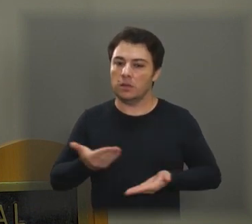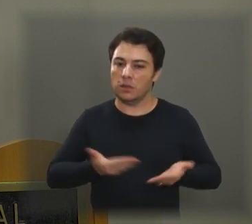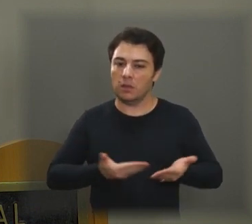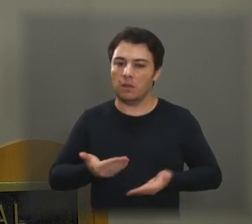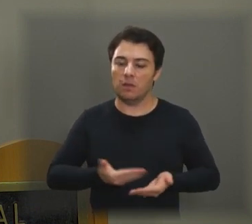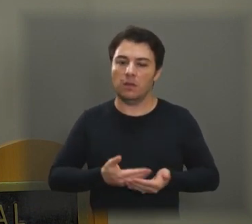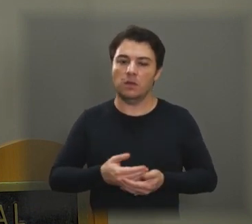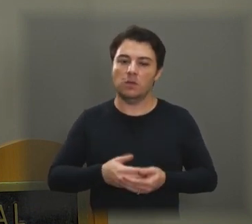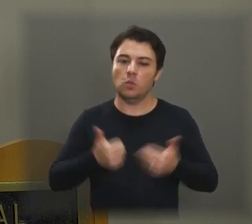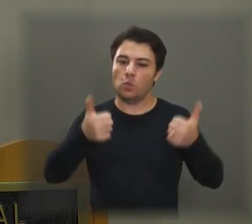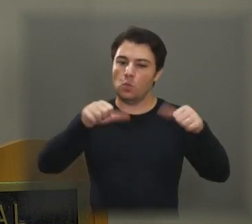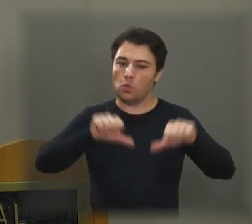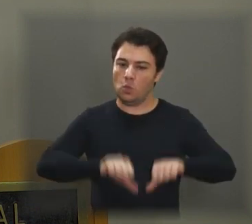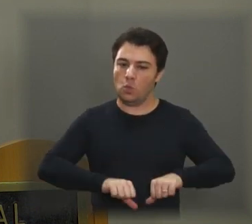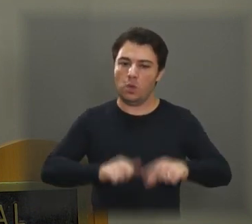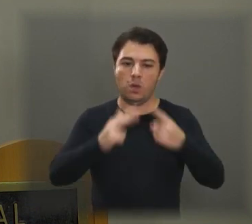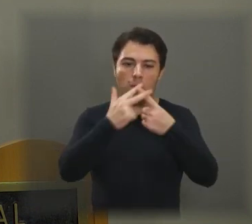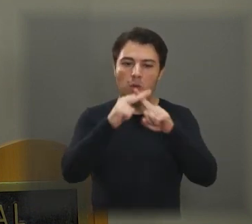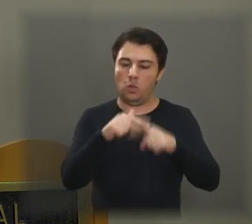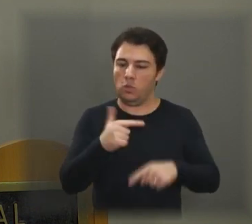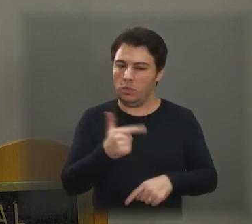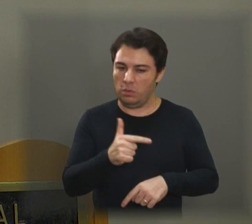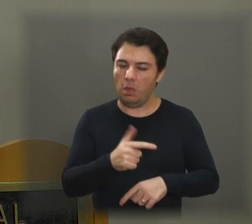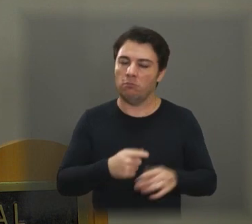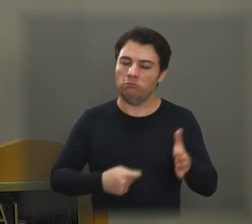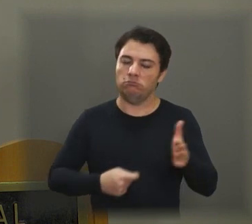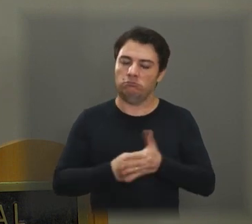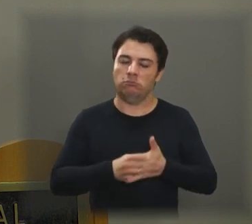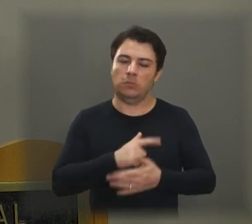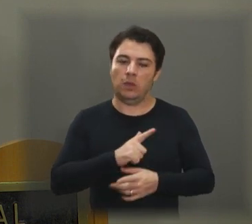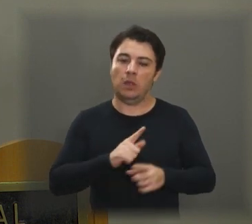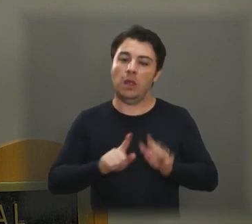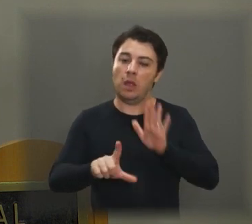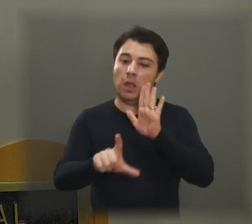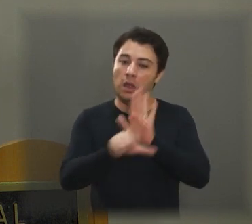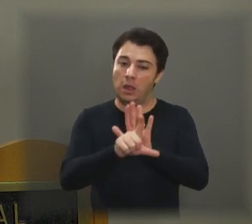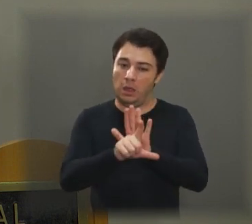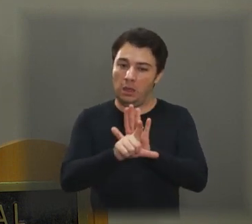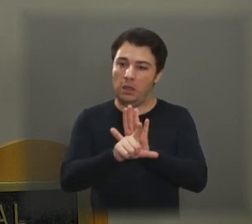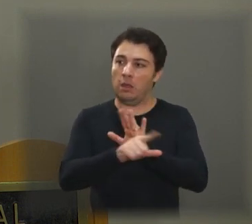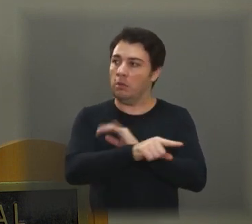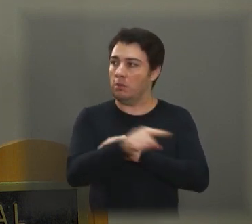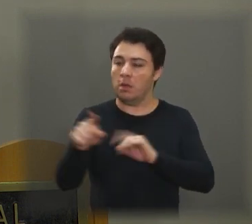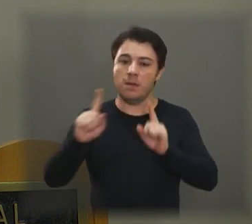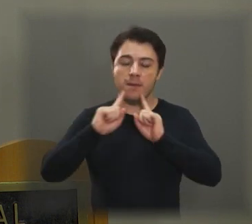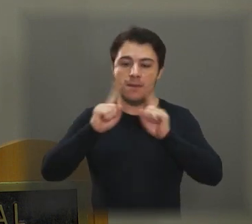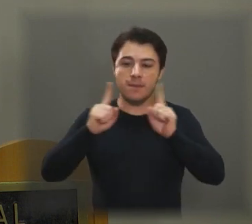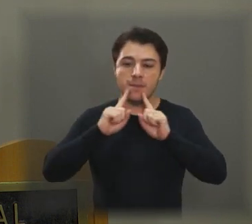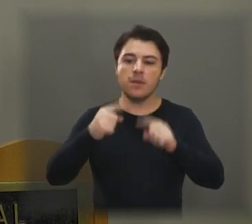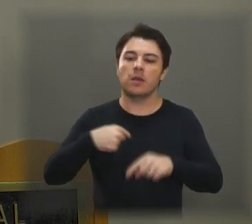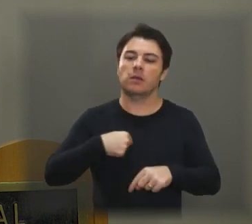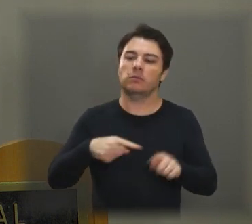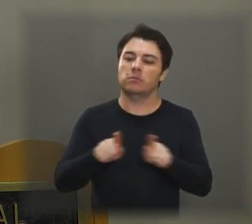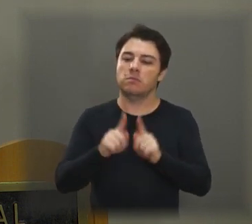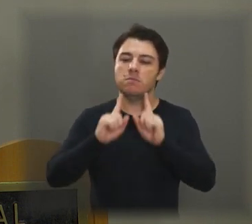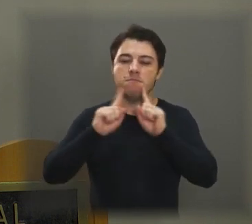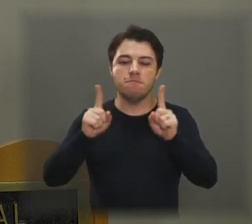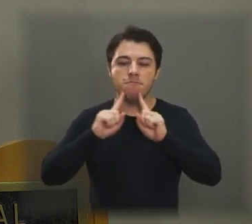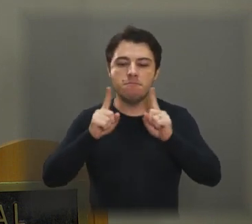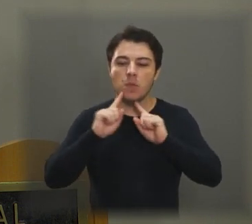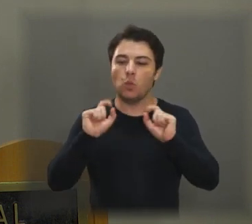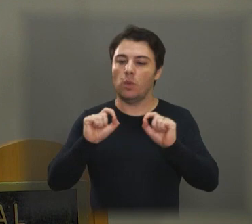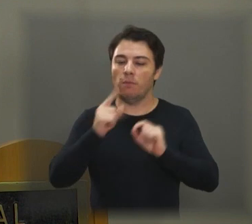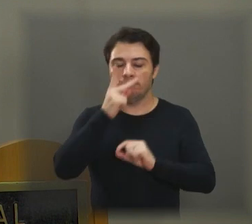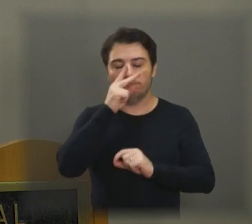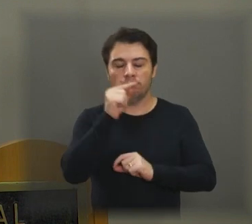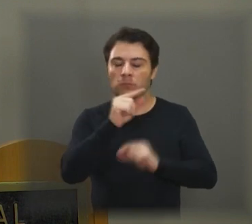comunicou não se reparou e assim por diante e essa lei pelo que eu tô vendo e todo mundo tá reclamando Eu Já reclamei também várias